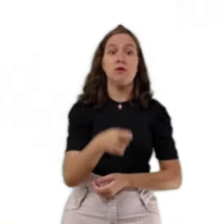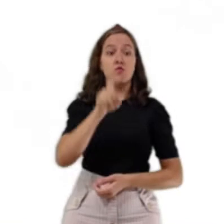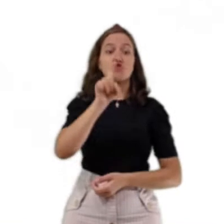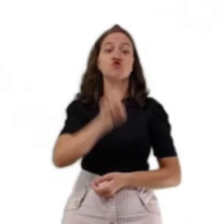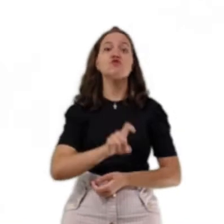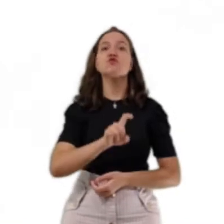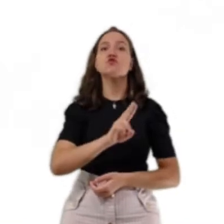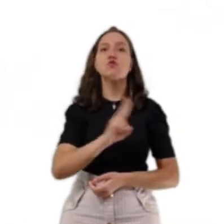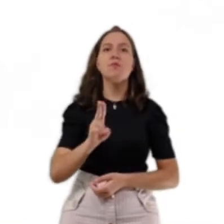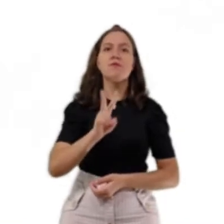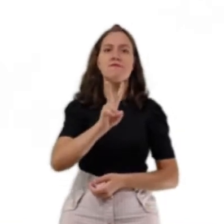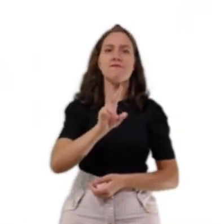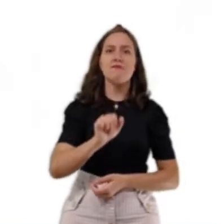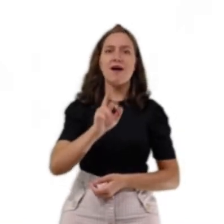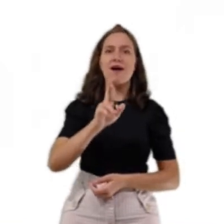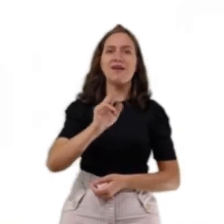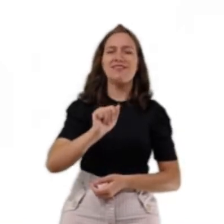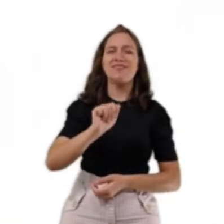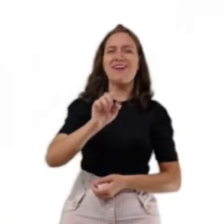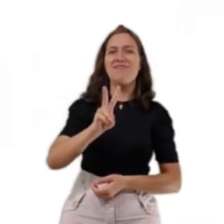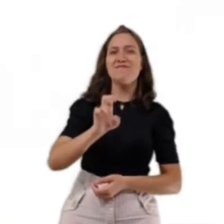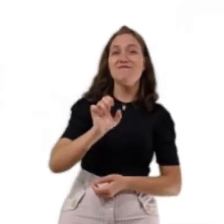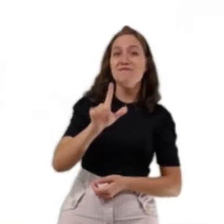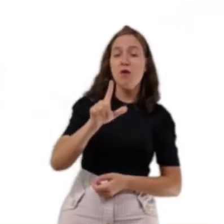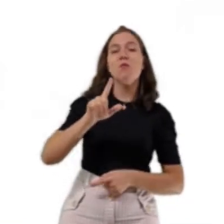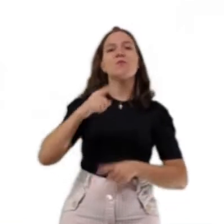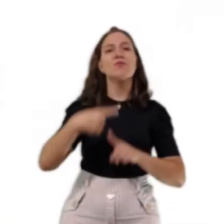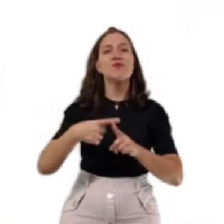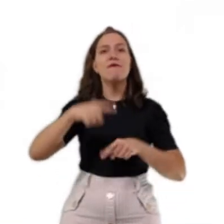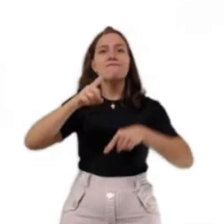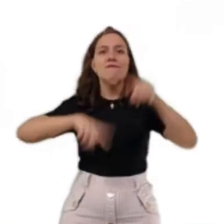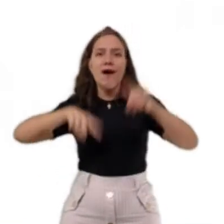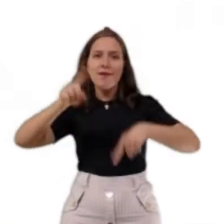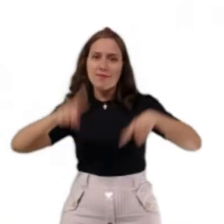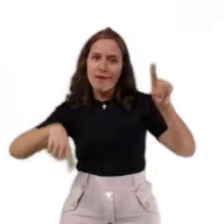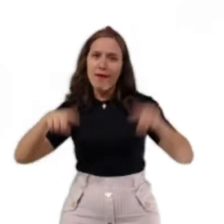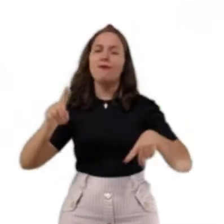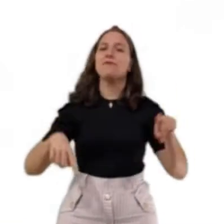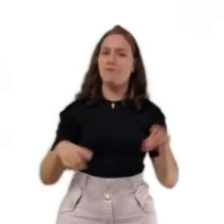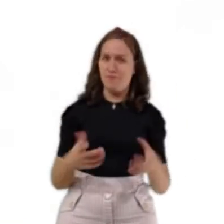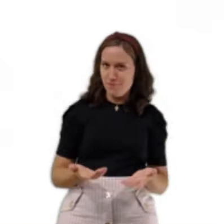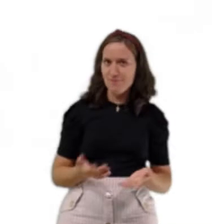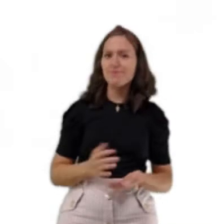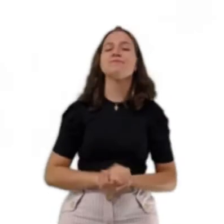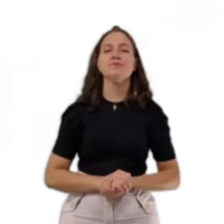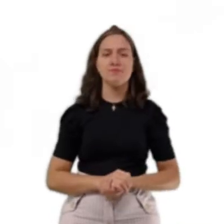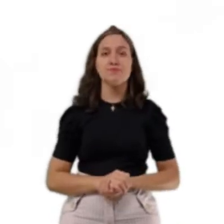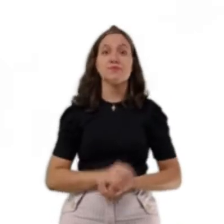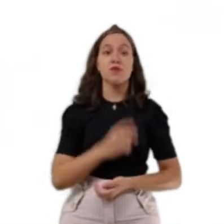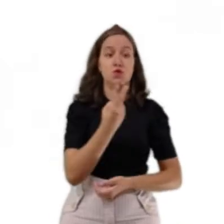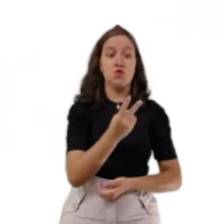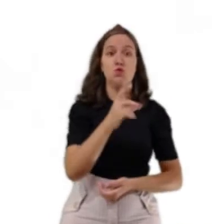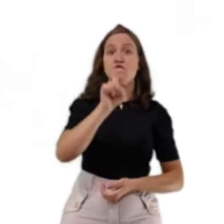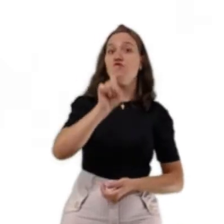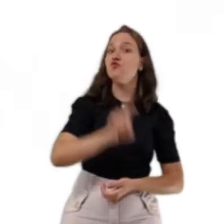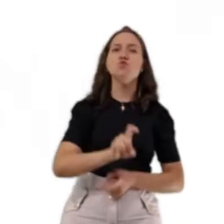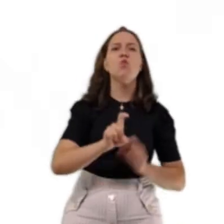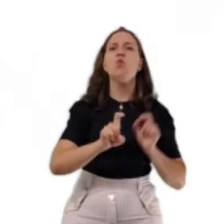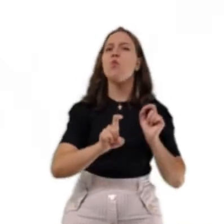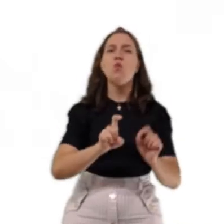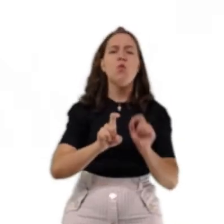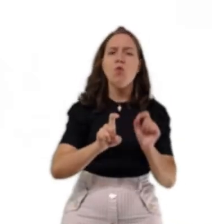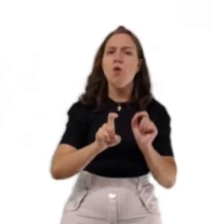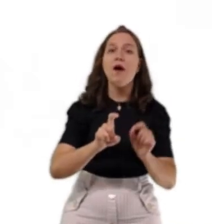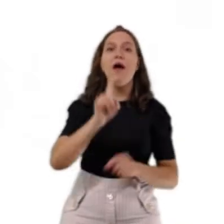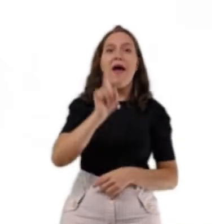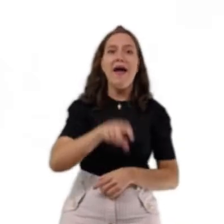variável porque ele pode variar o seu valor então 2x eu utilizo para representar